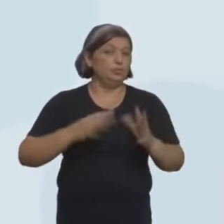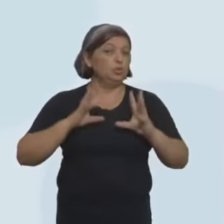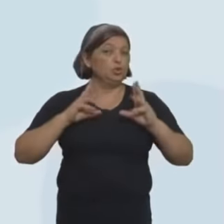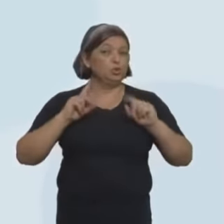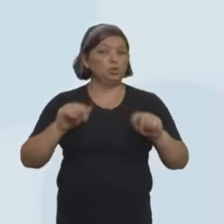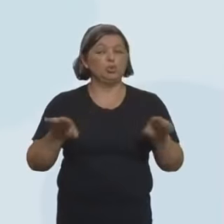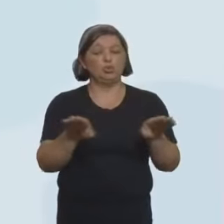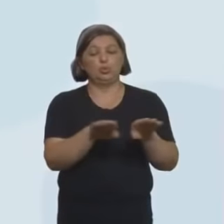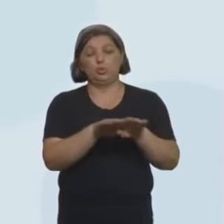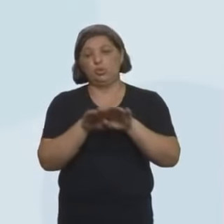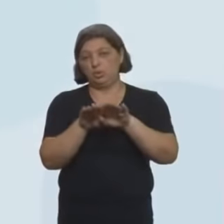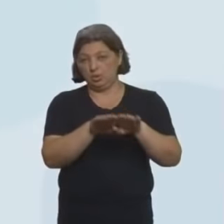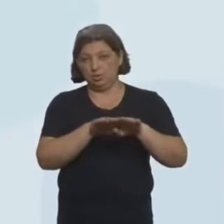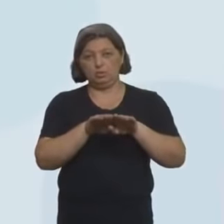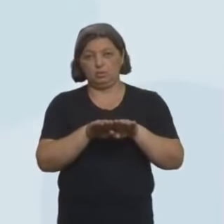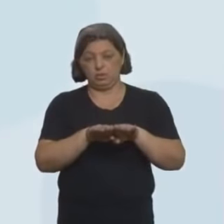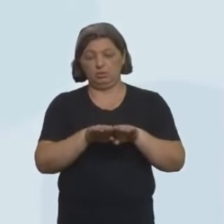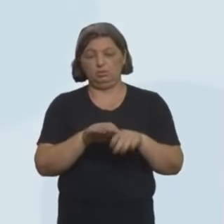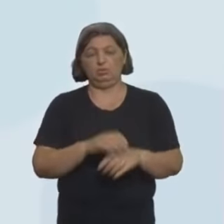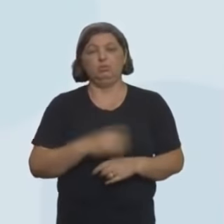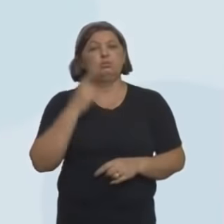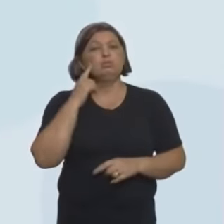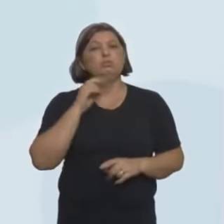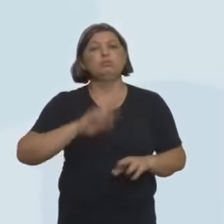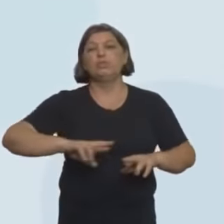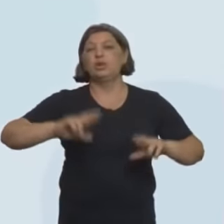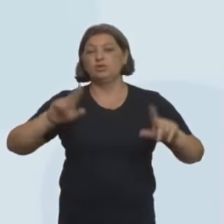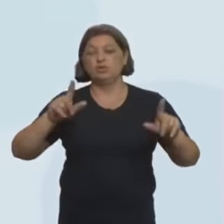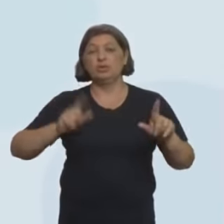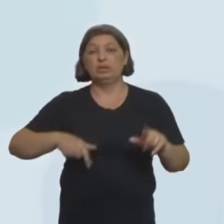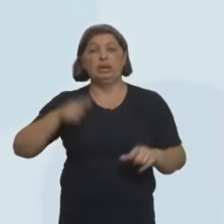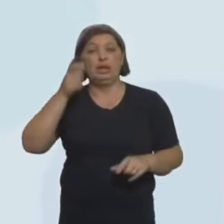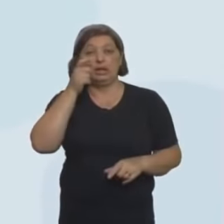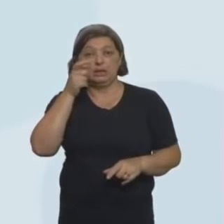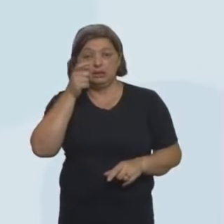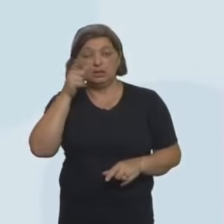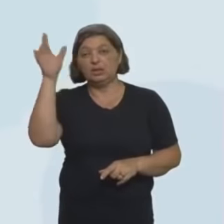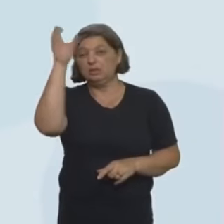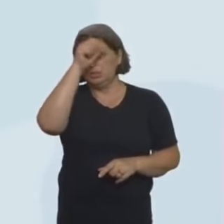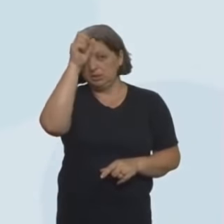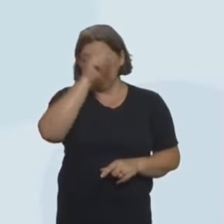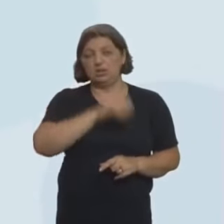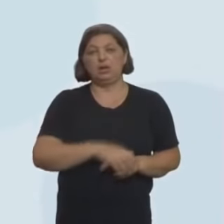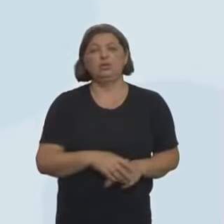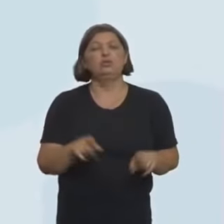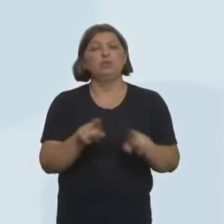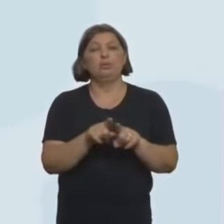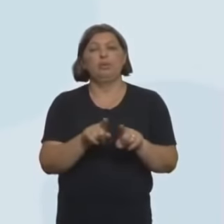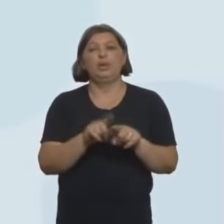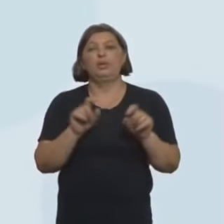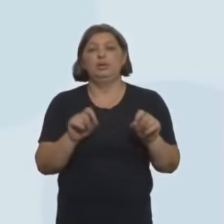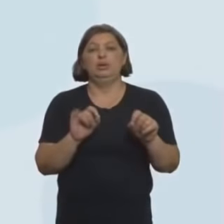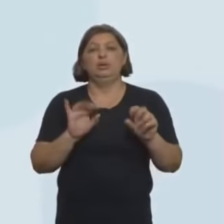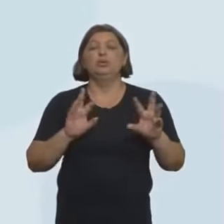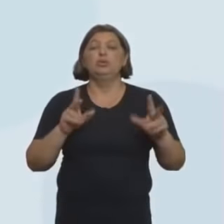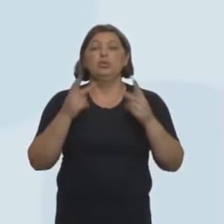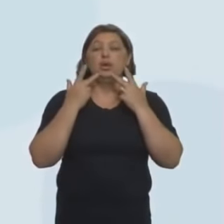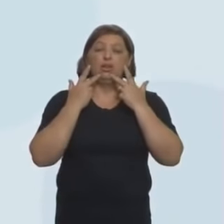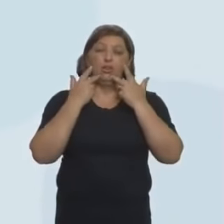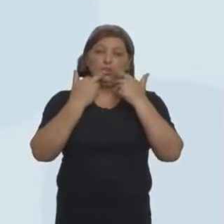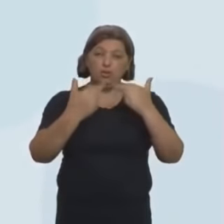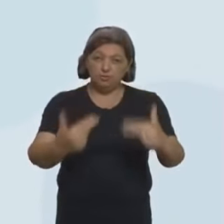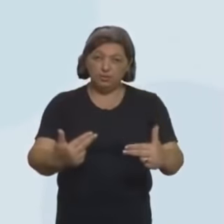A diferença, ela é um fator interessante, é um fator de aprendizagem, é um fator de novidade,